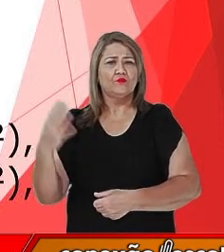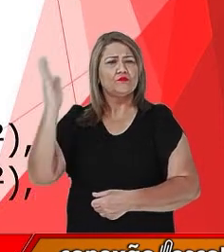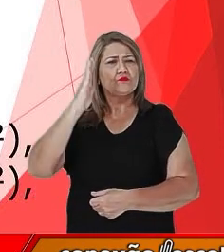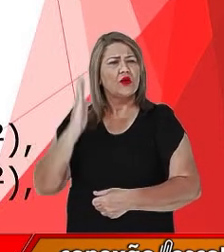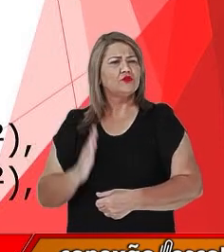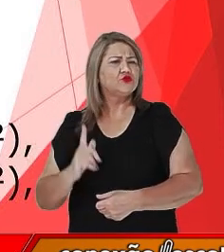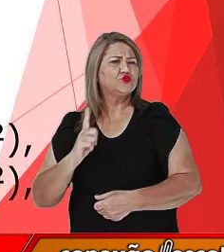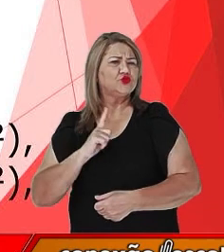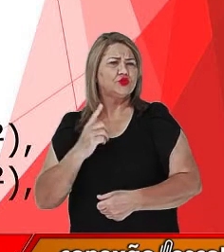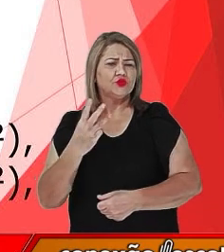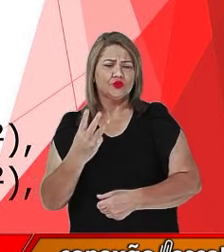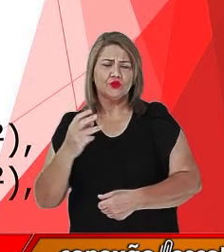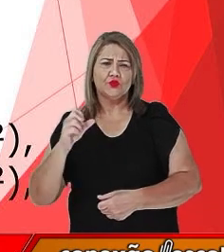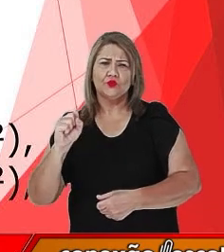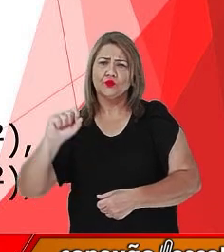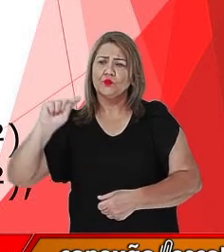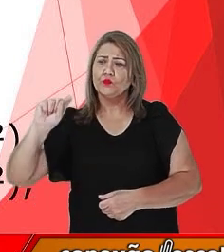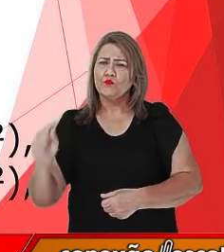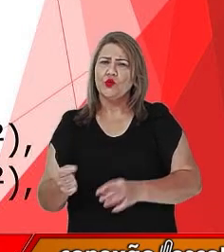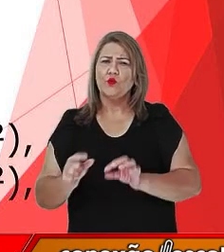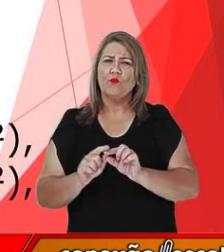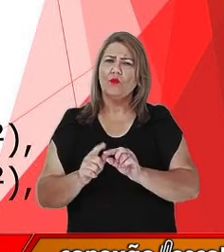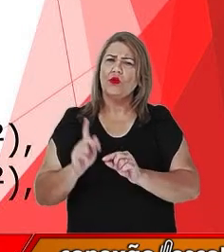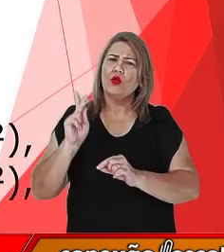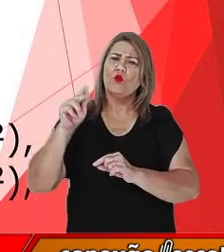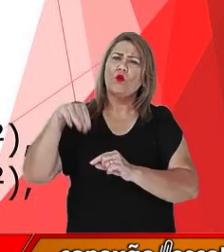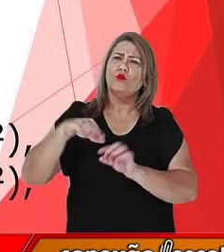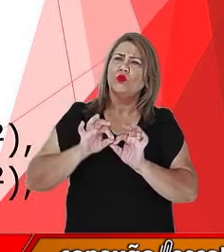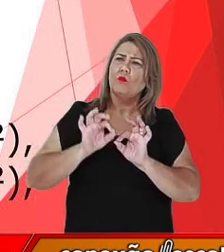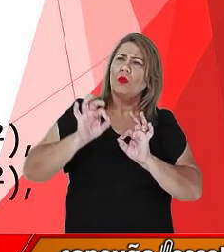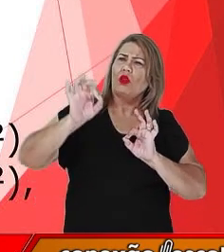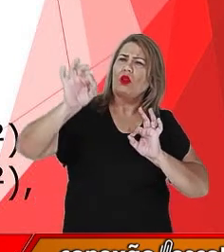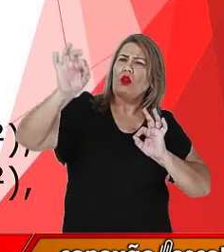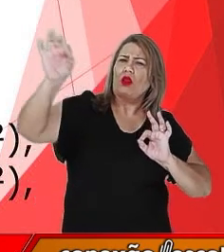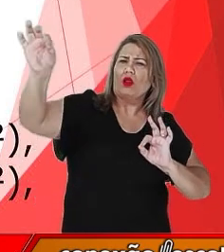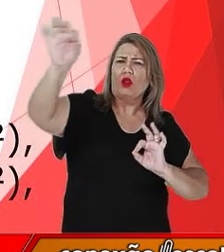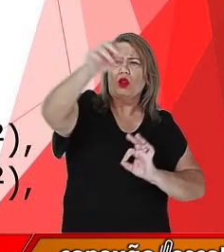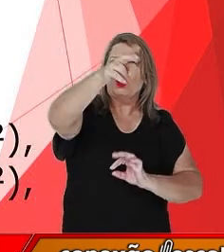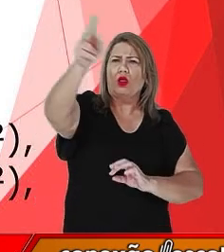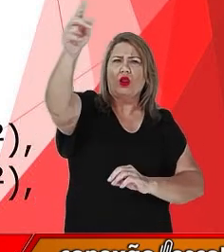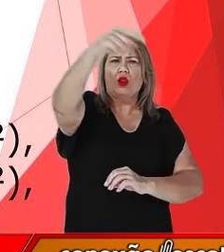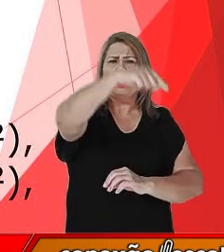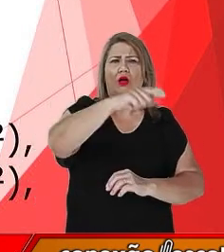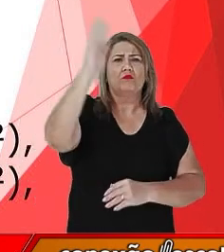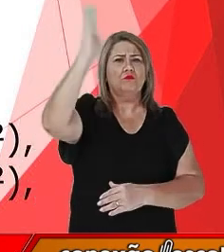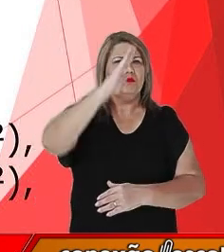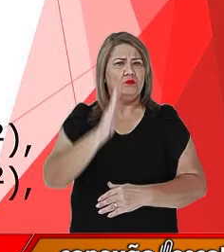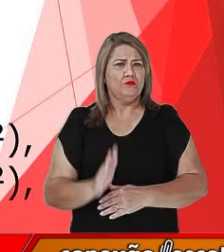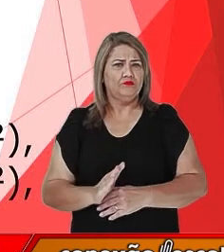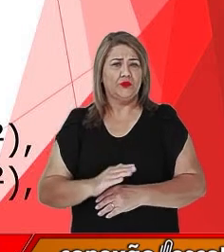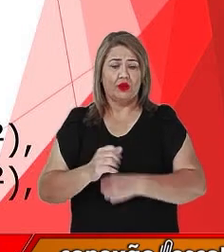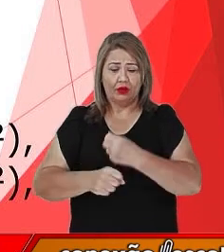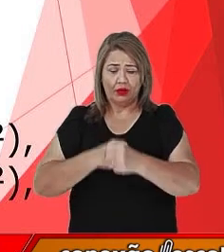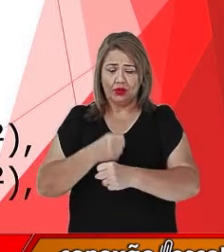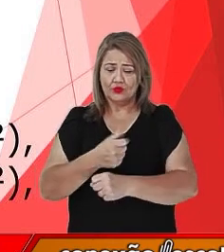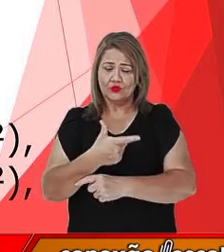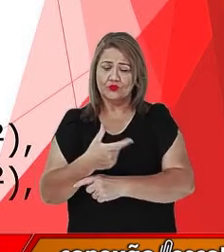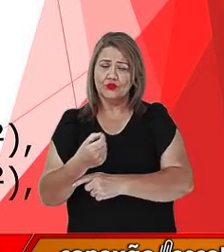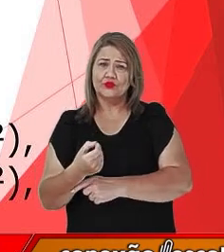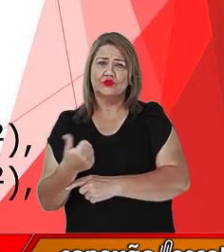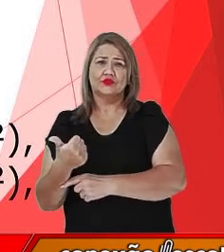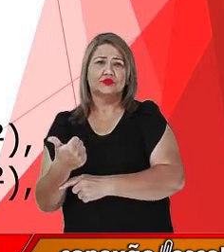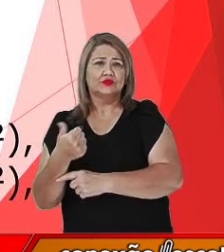tinha 38 mil quilômetros quadrados de ferrovias. Já em 2017, esse número